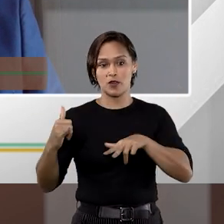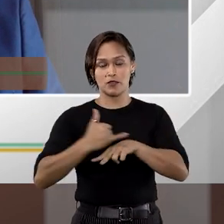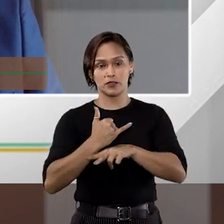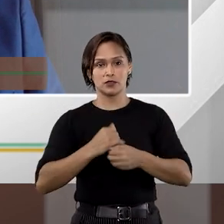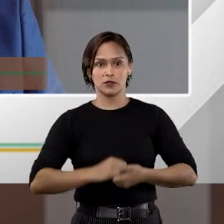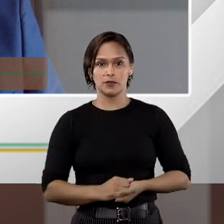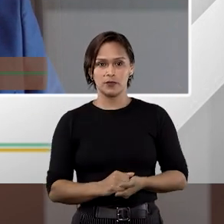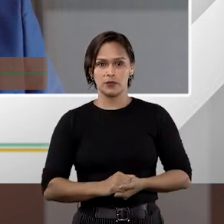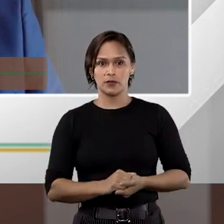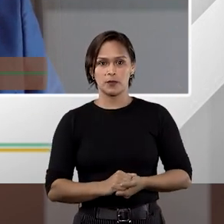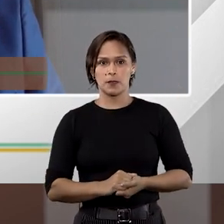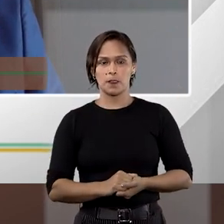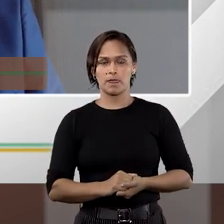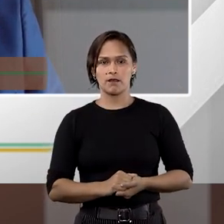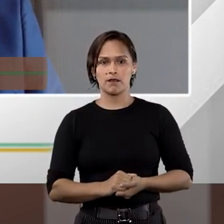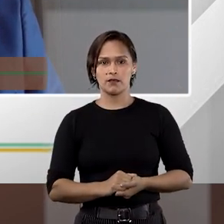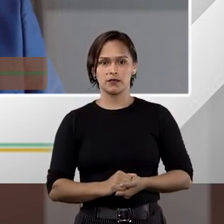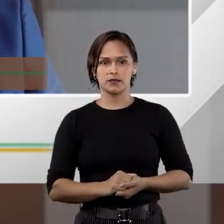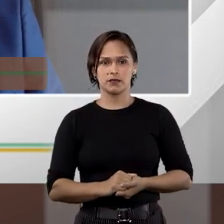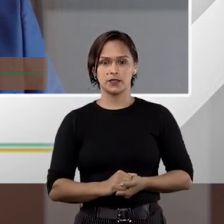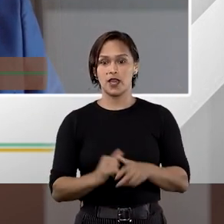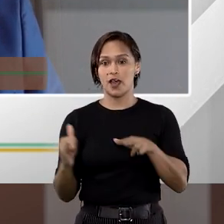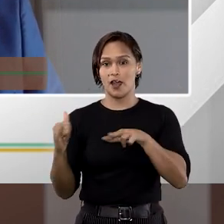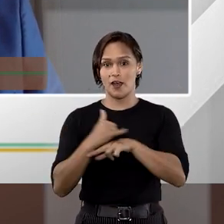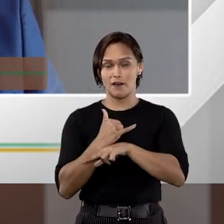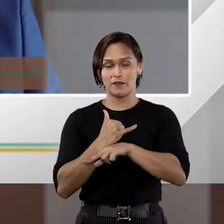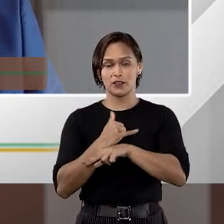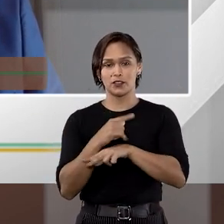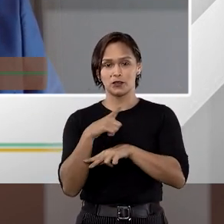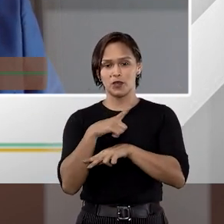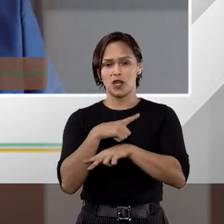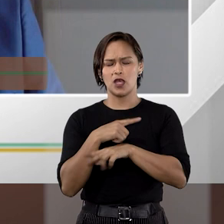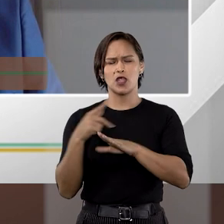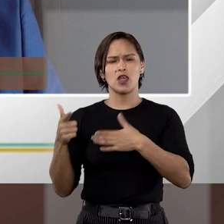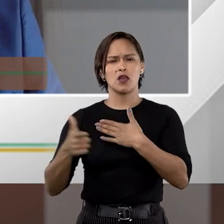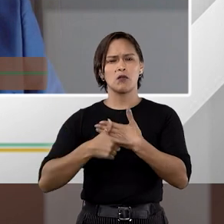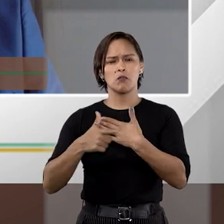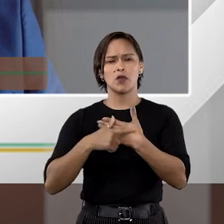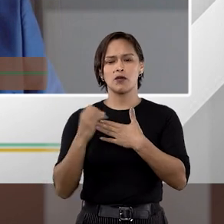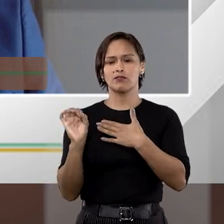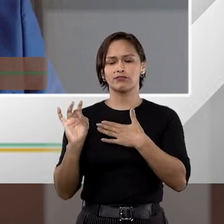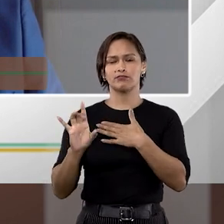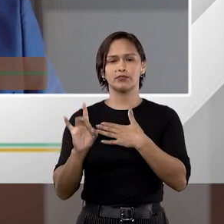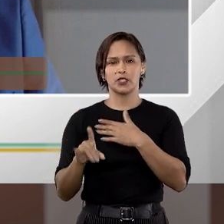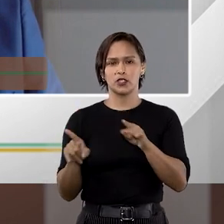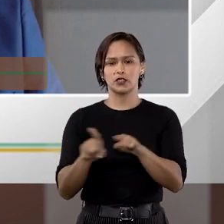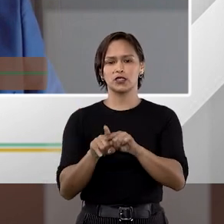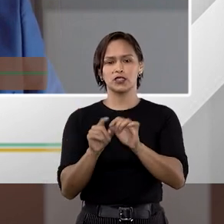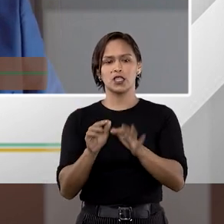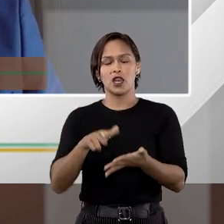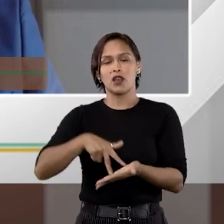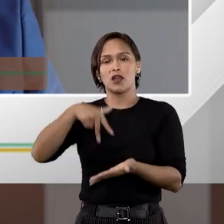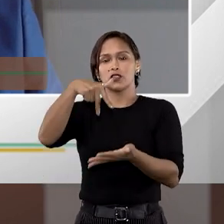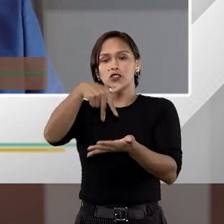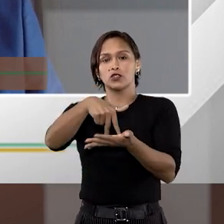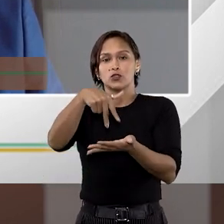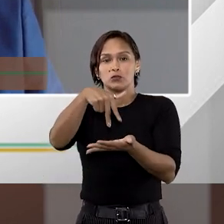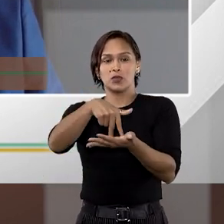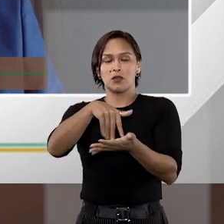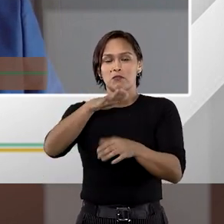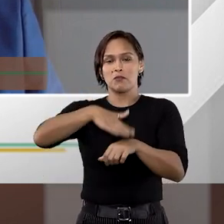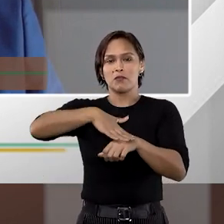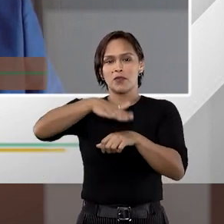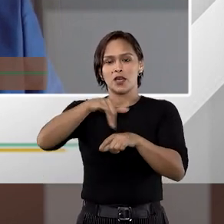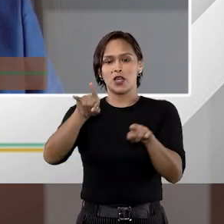a vítima né é a a vítima ela tem um papel de prioridade ela acaba assumindo um protagonismo